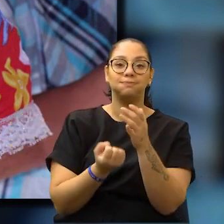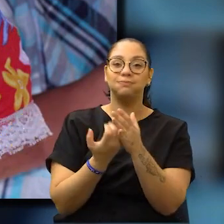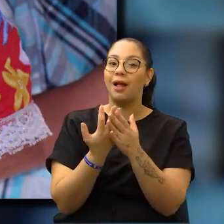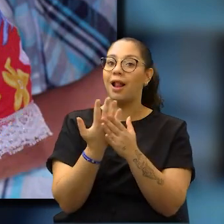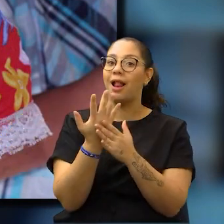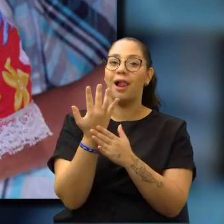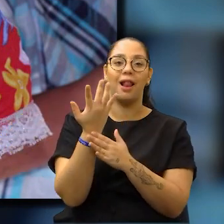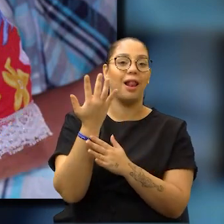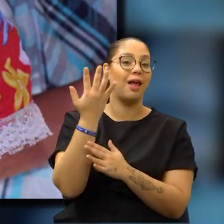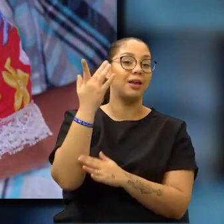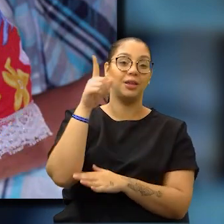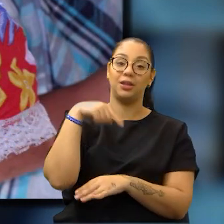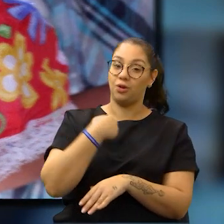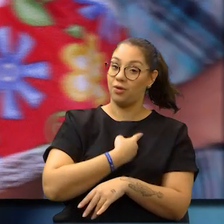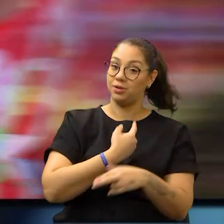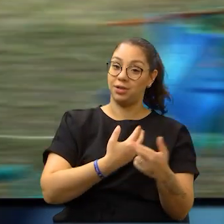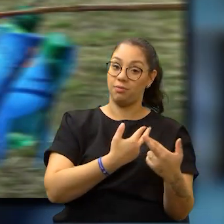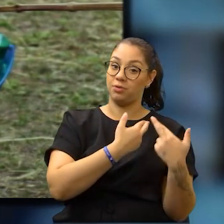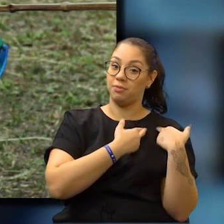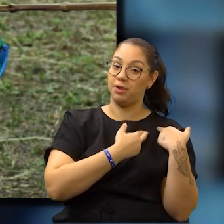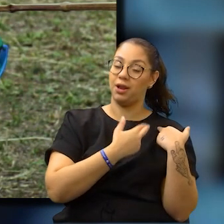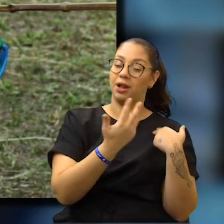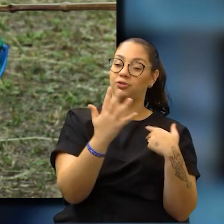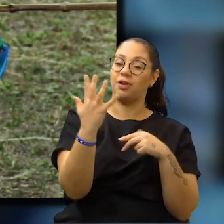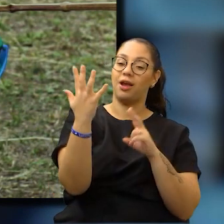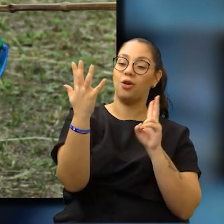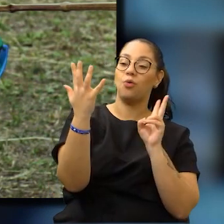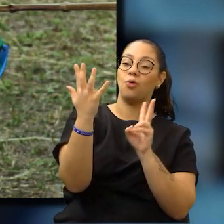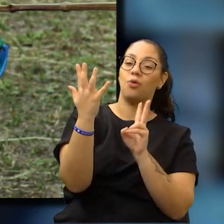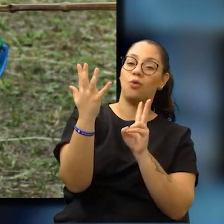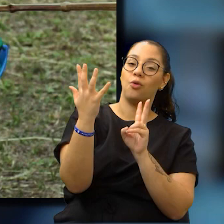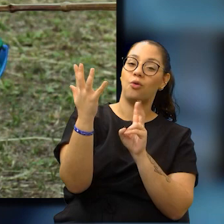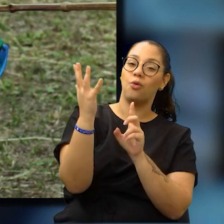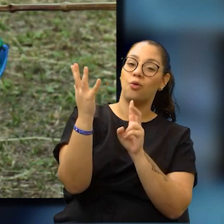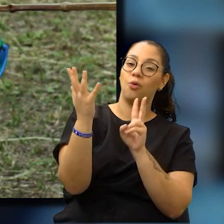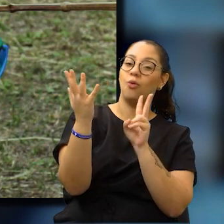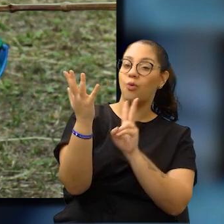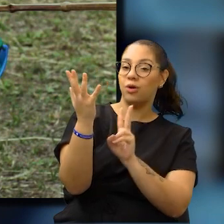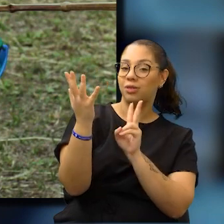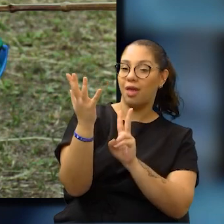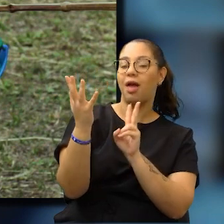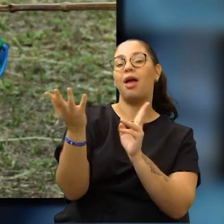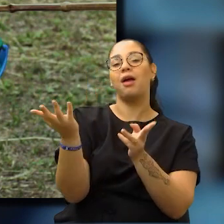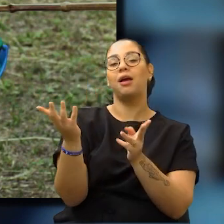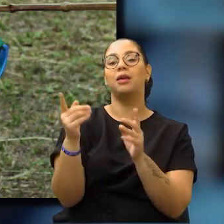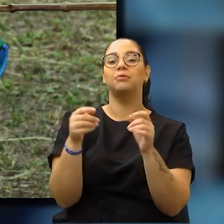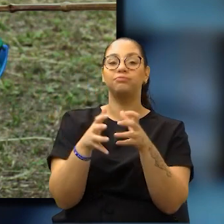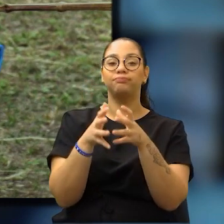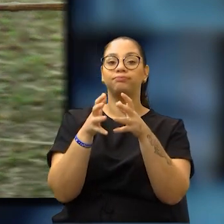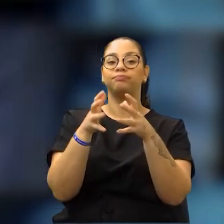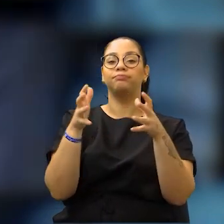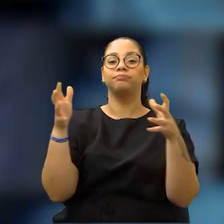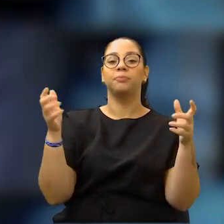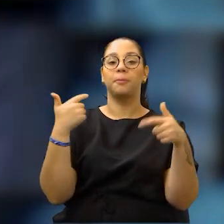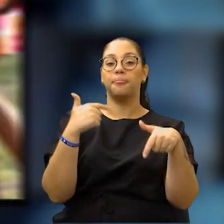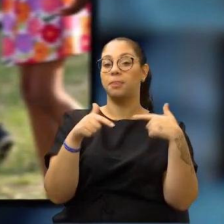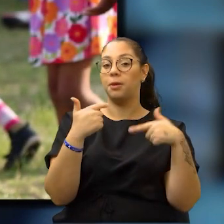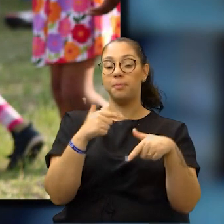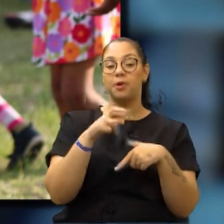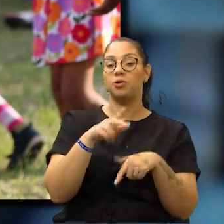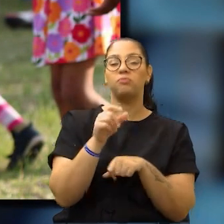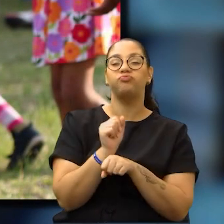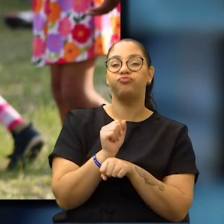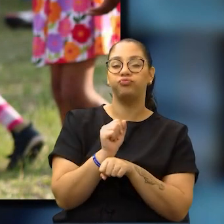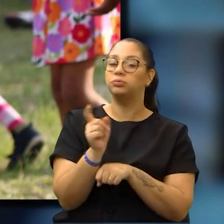muita responsabilidade de honrar com essa história, com esse legado e multiplicar, né? O trabalho não